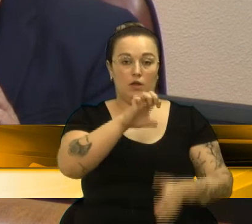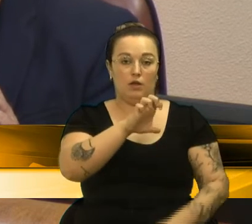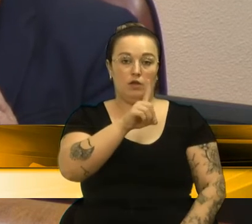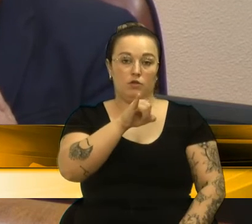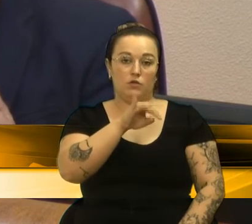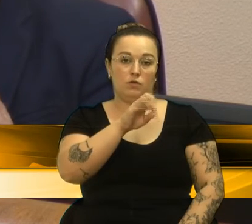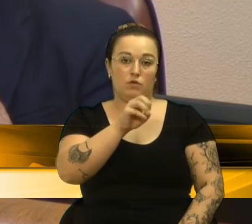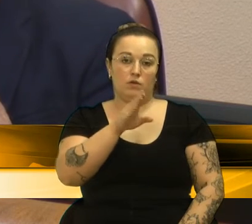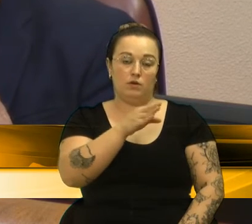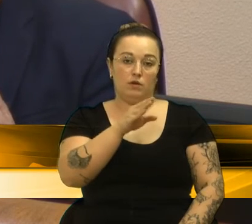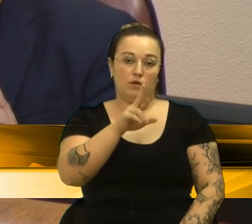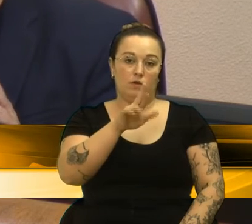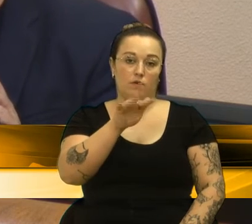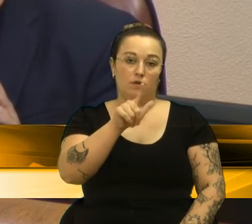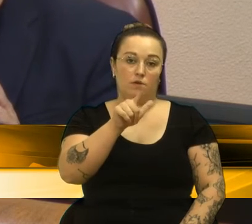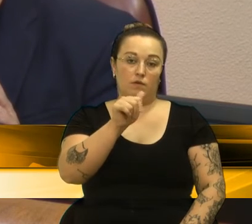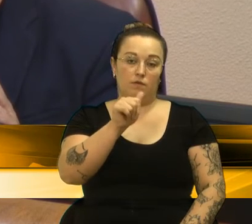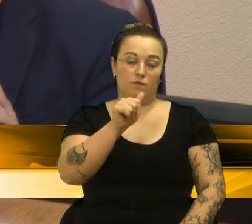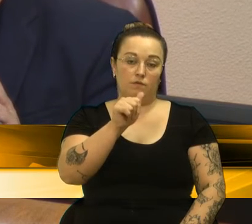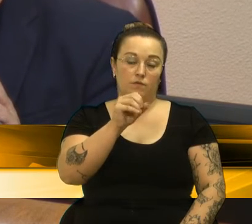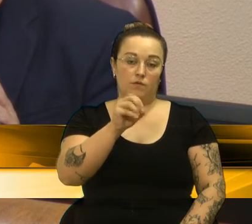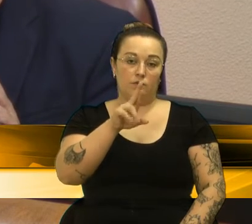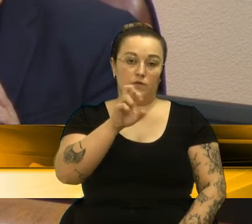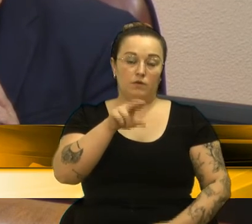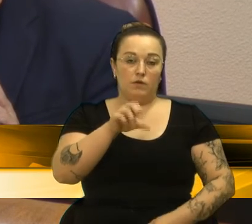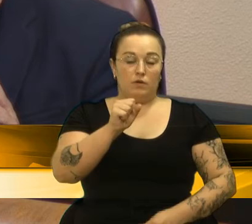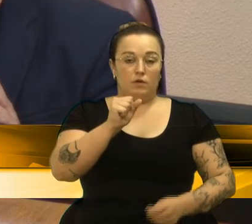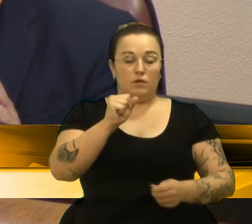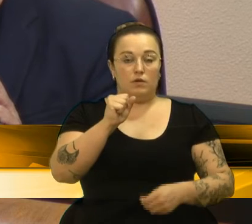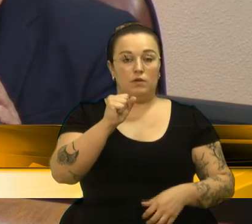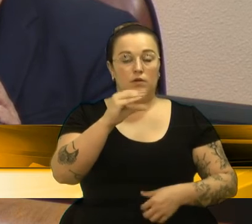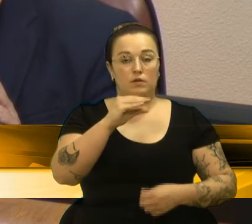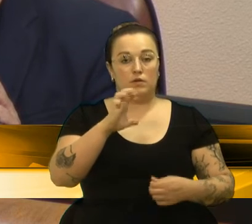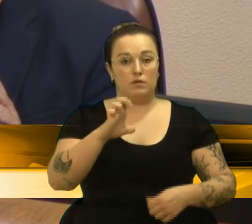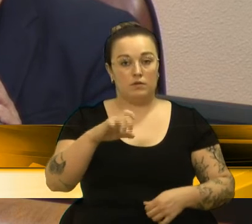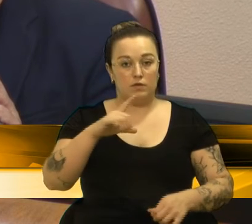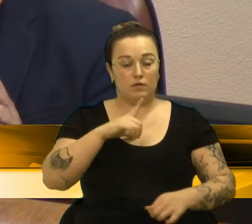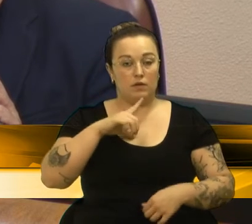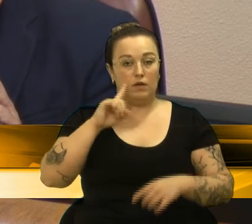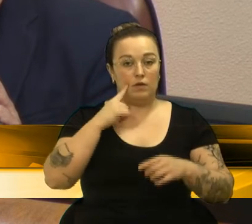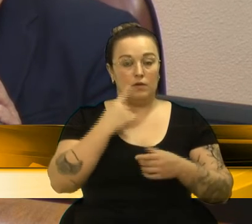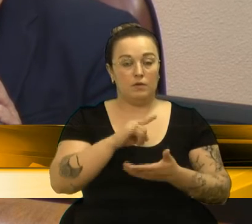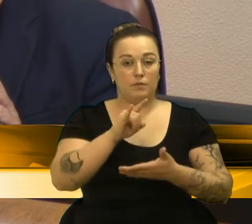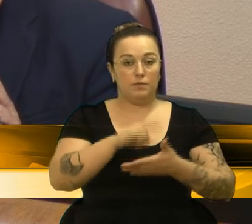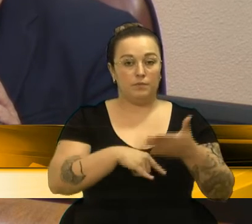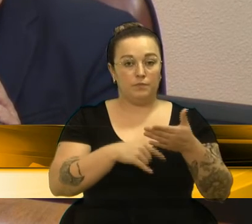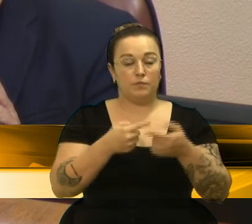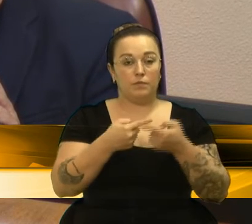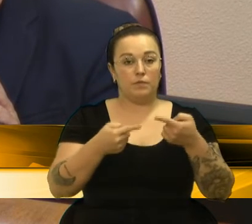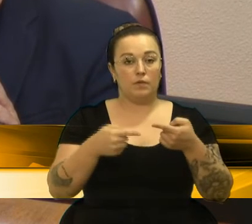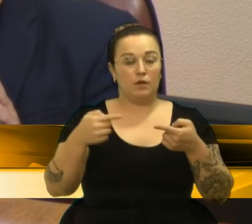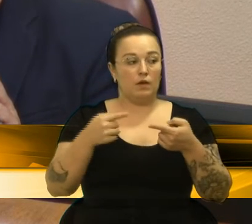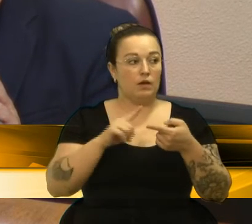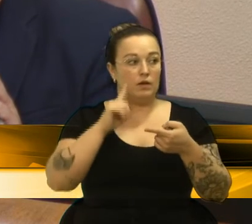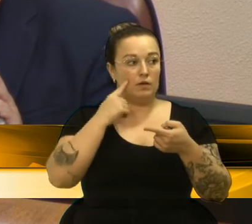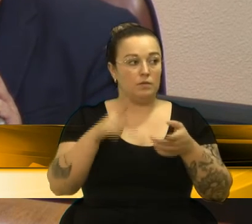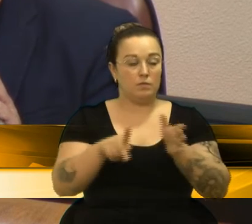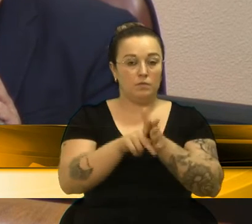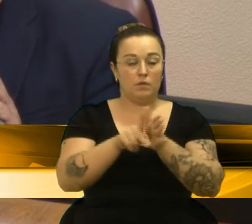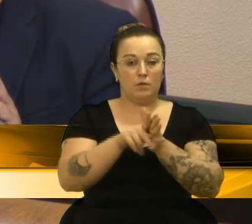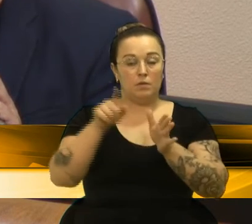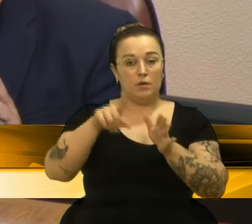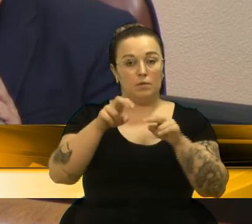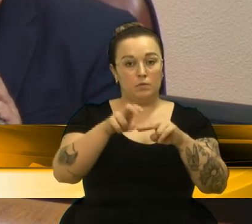238. Ilustre comissão, a justa causa, configurada pela certeza de autoria e comprovado ato ilícito, binômio autoria-materialidade, é a